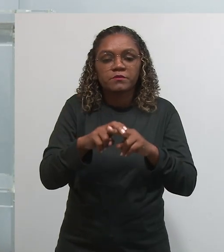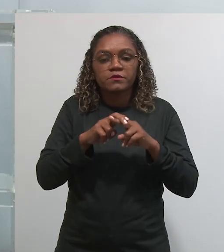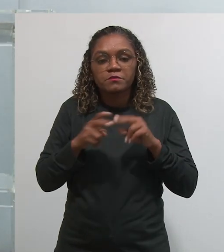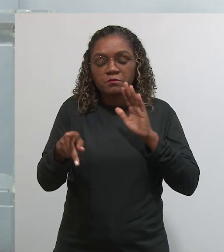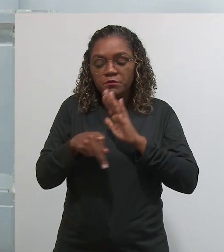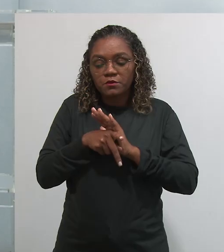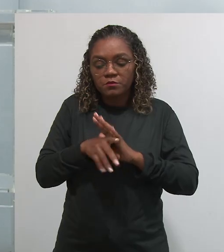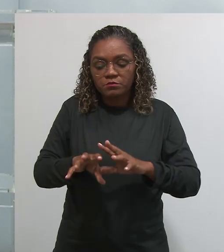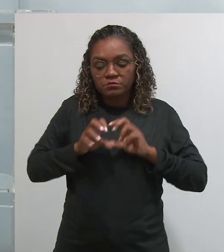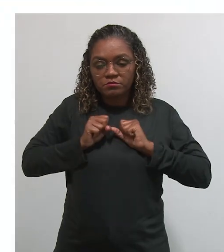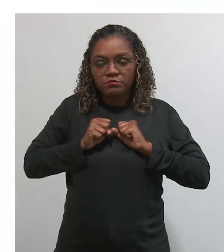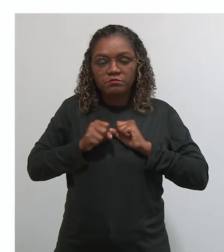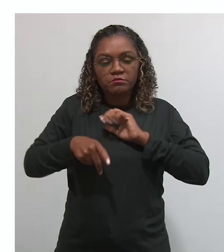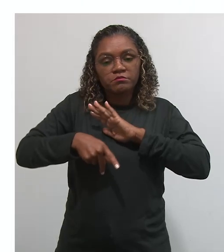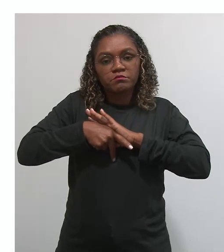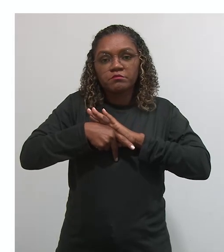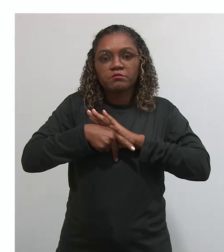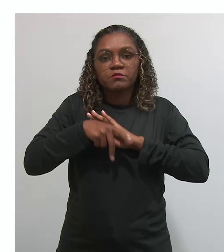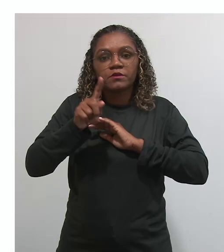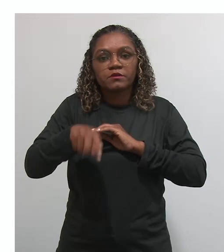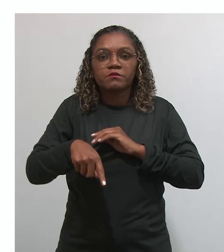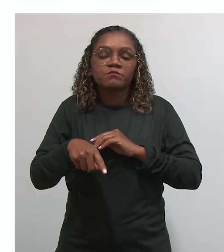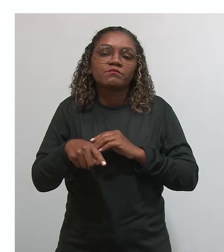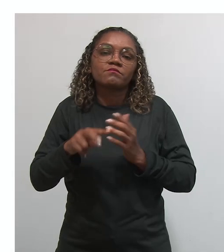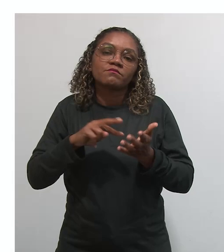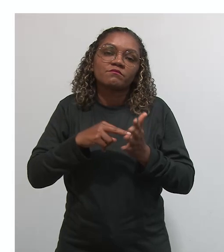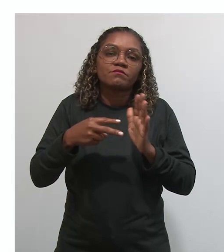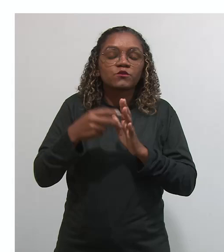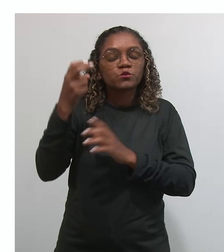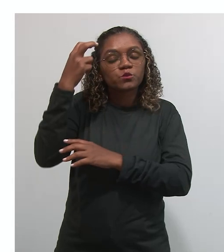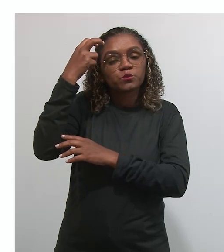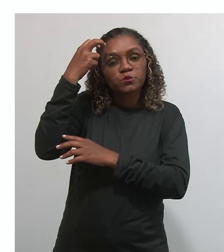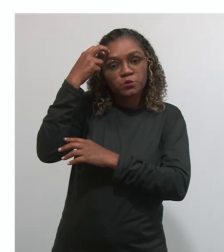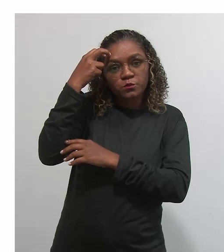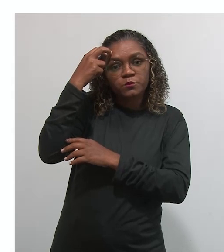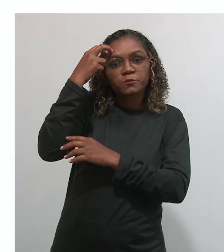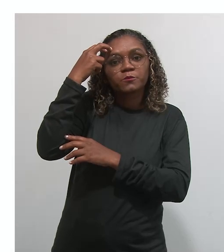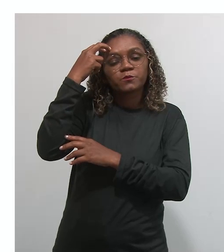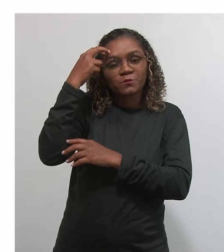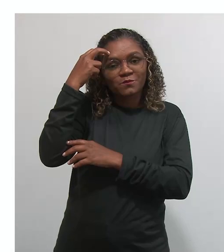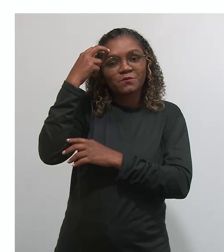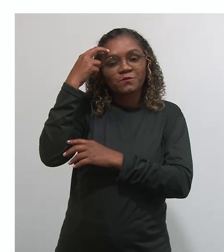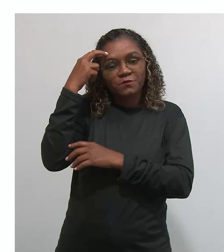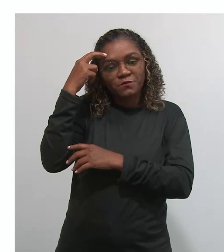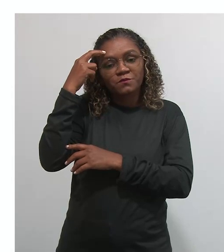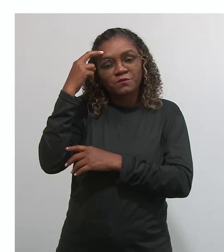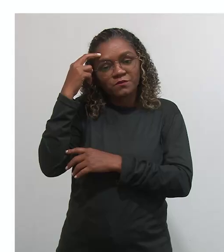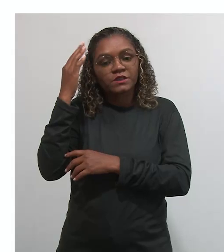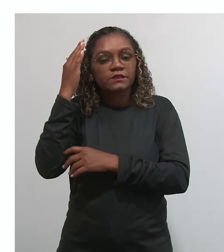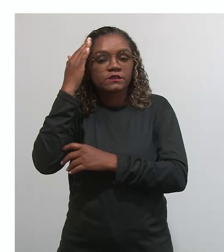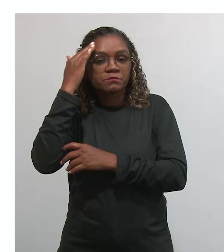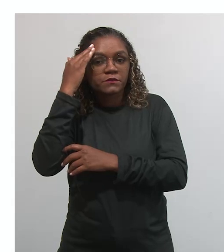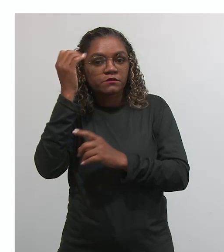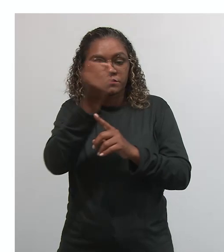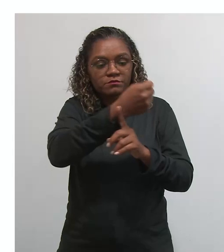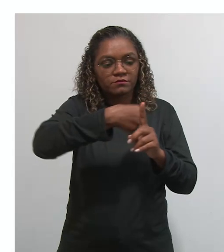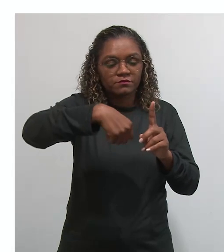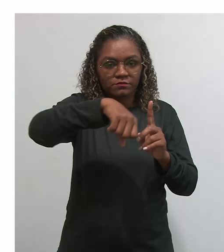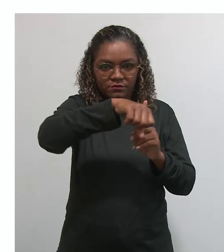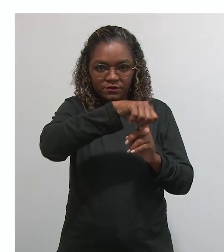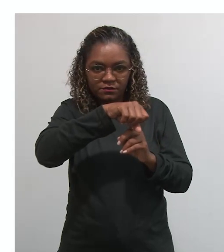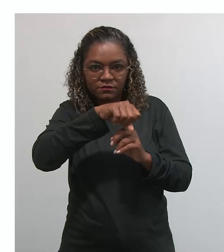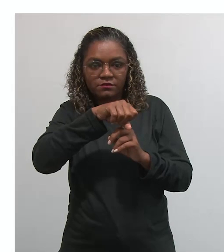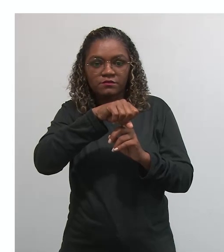do conhecimento, né, geral, é uma cultura, né, é um conhecimento de